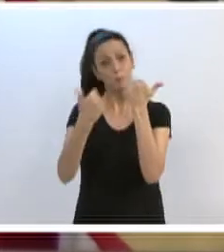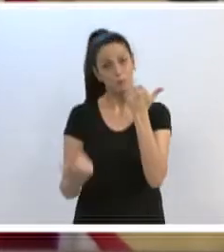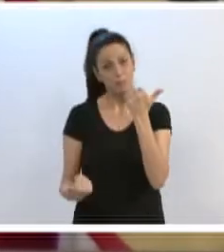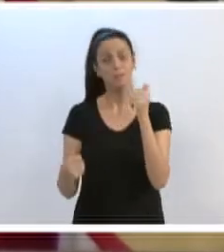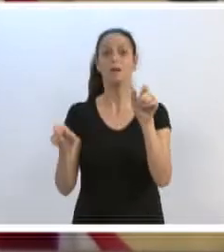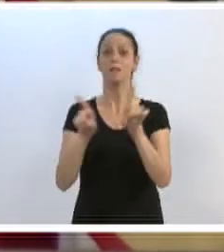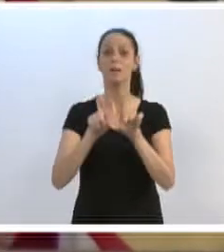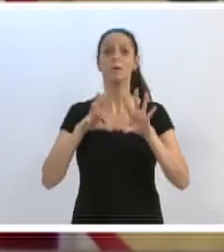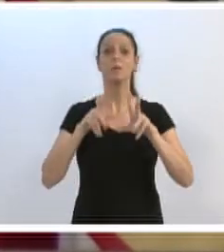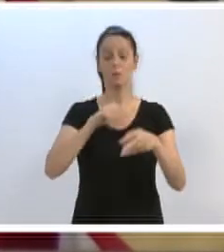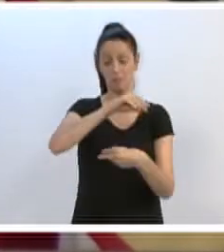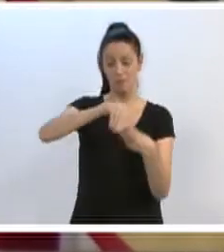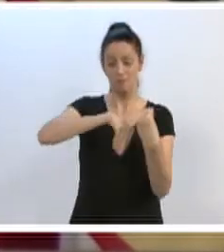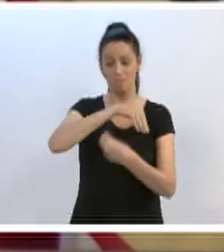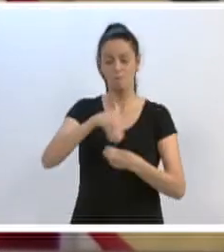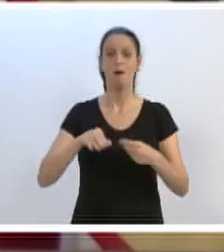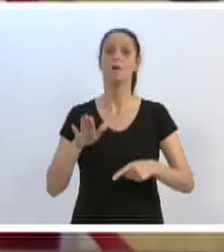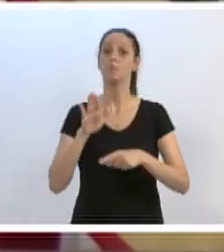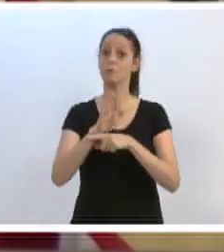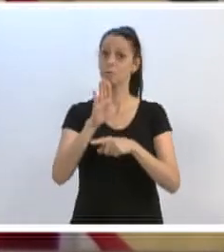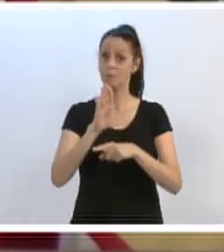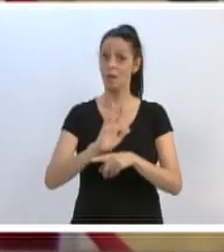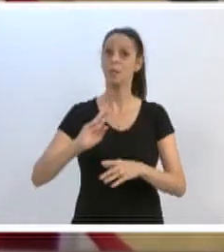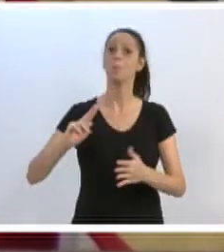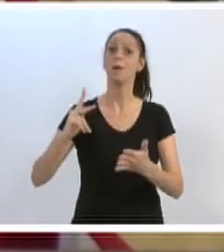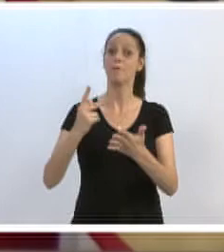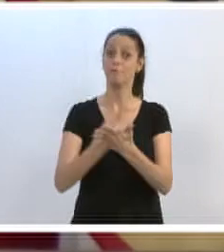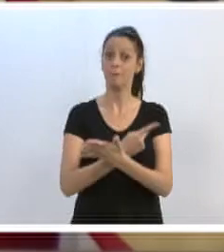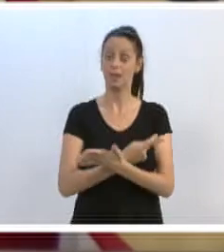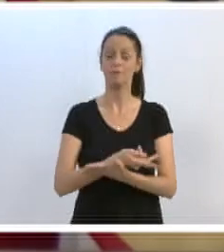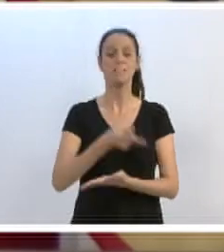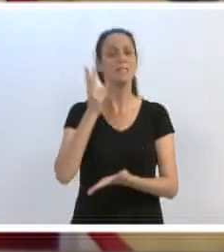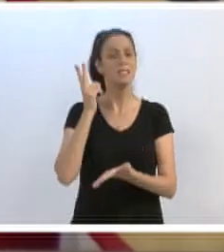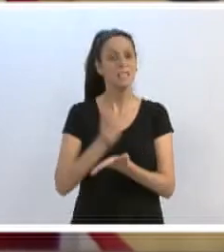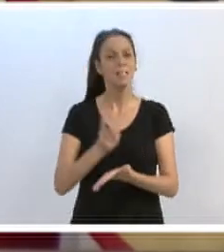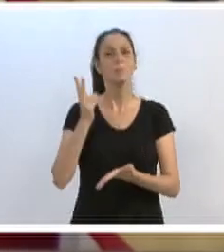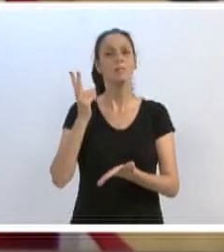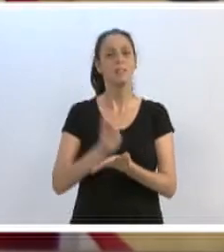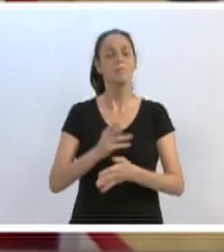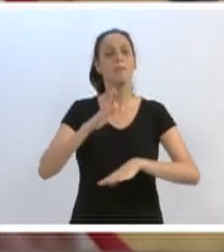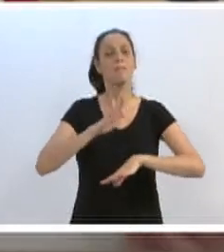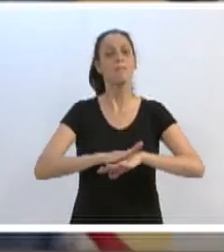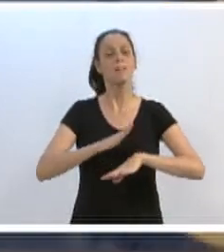todos os envolvidos que contribuíram para esse evento acontecer. Faça sempre o bem e nunca olhe a quem.